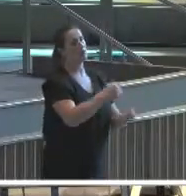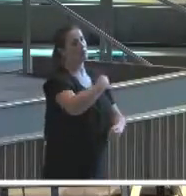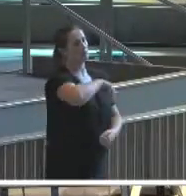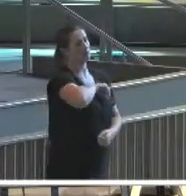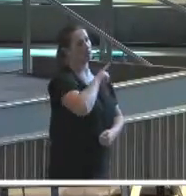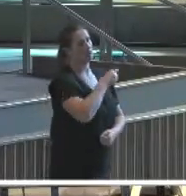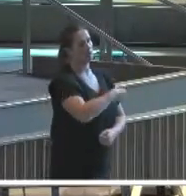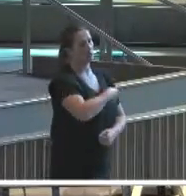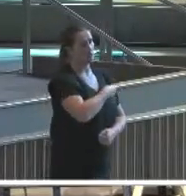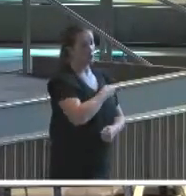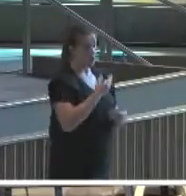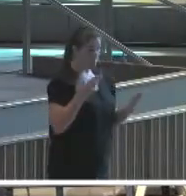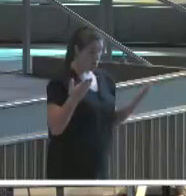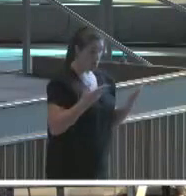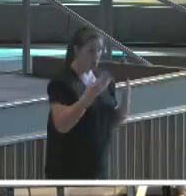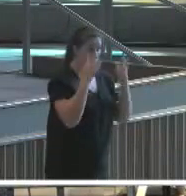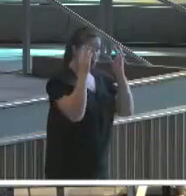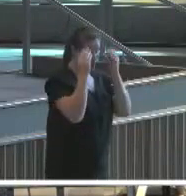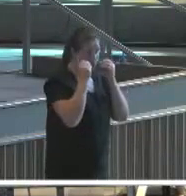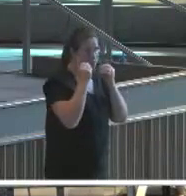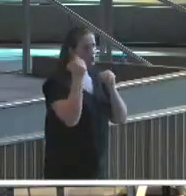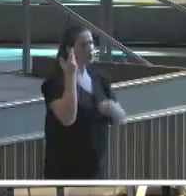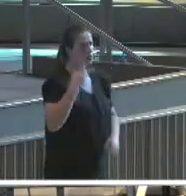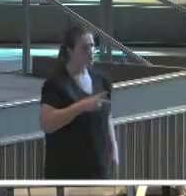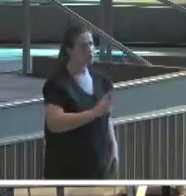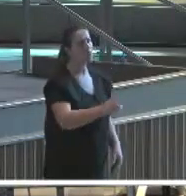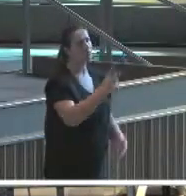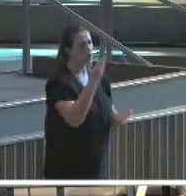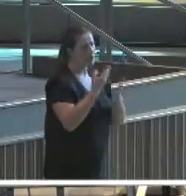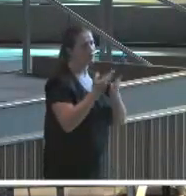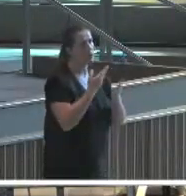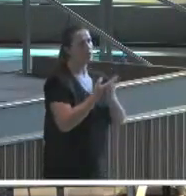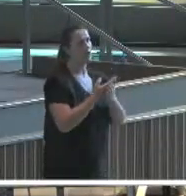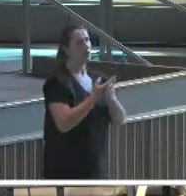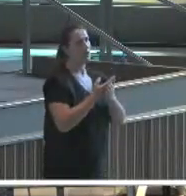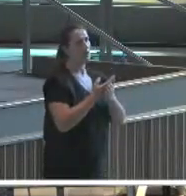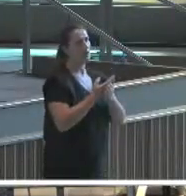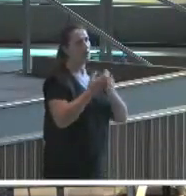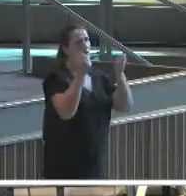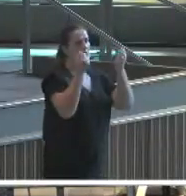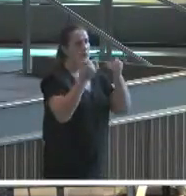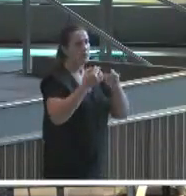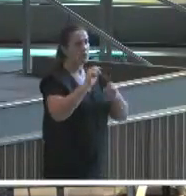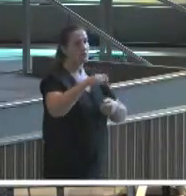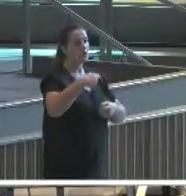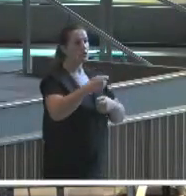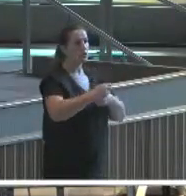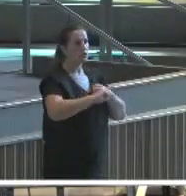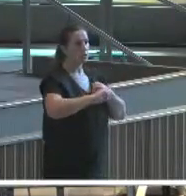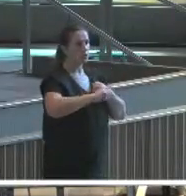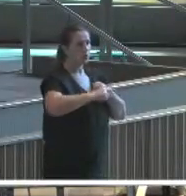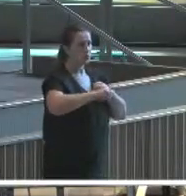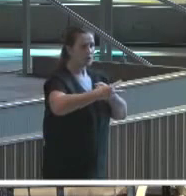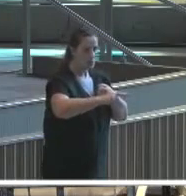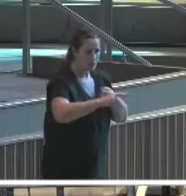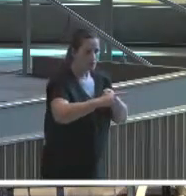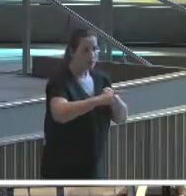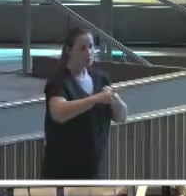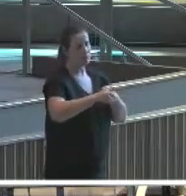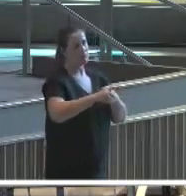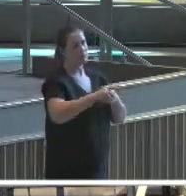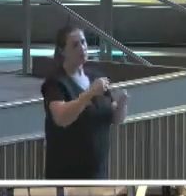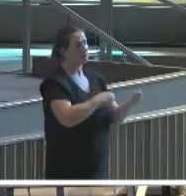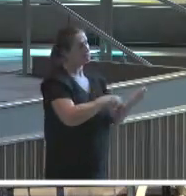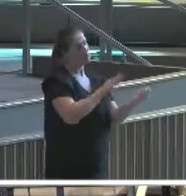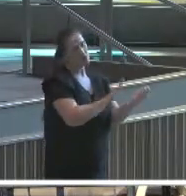E hoje à noite eu quero continuar o estudo desse texto falando das consequências da infidelidade. Ainda que o